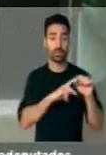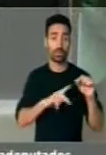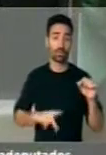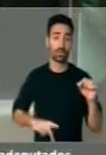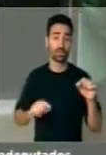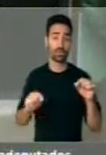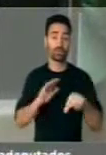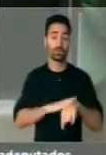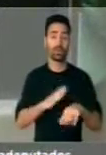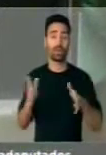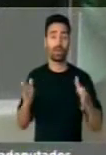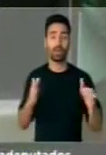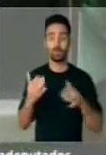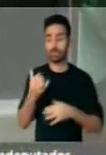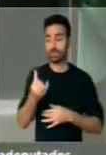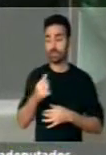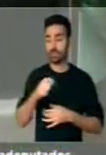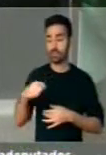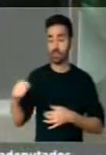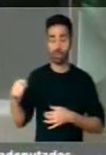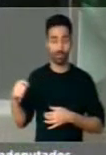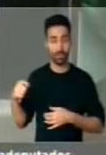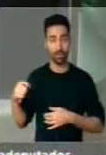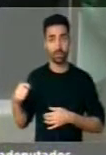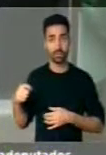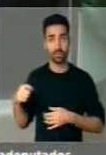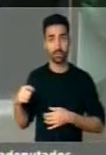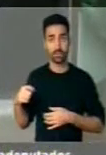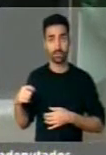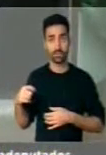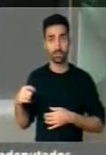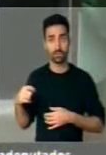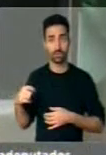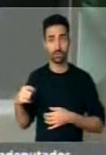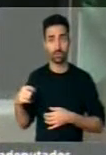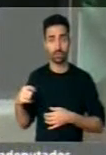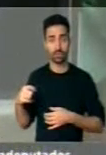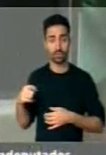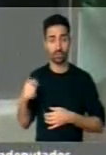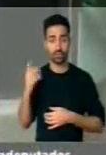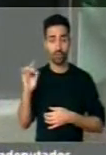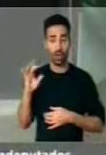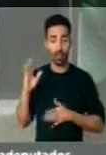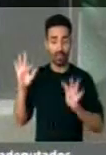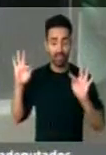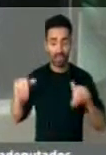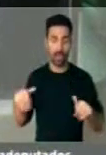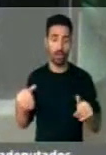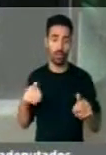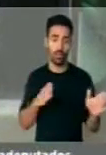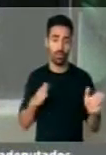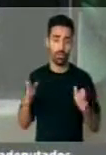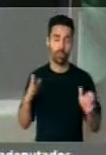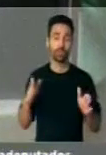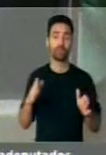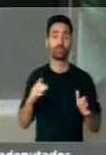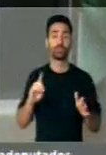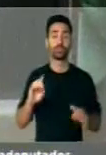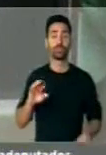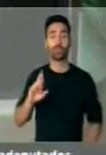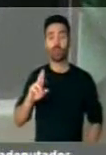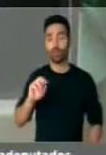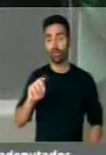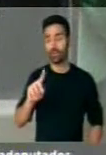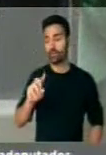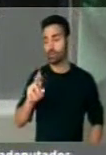por um período de 6 meses, concluindo este mandato. Quem disse isso foi o deputado, então candidato Rodrigo